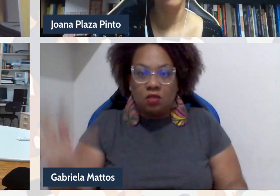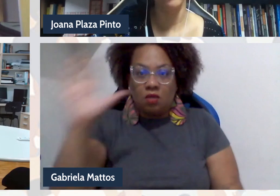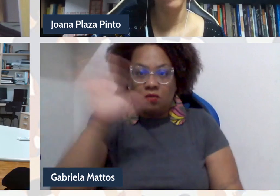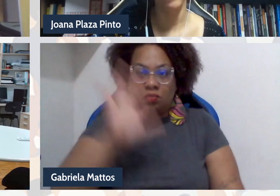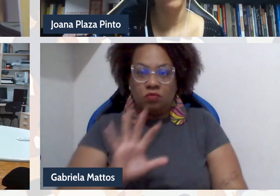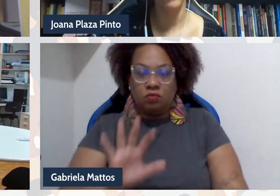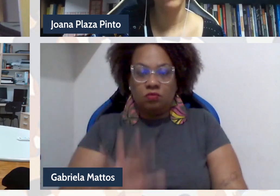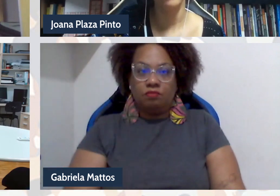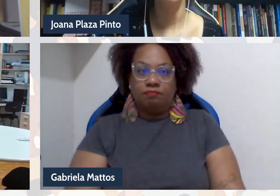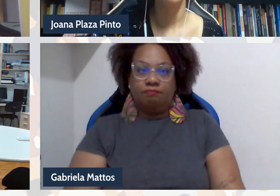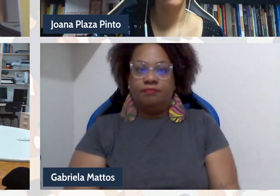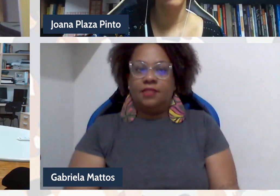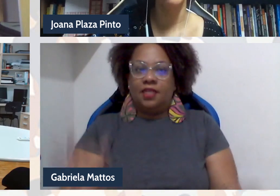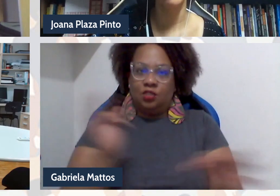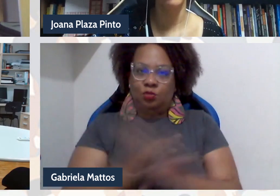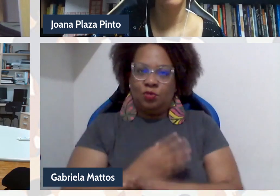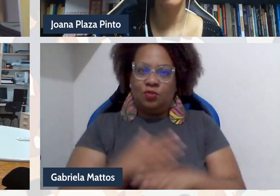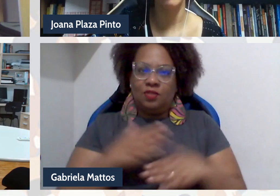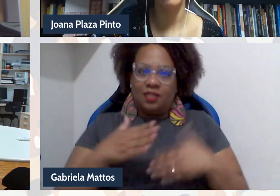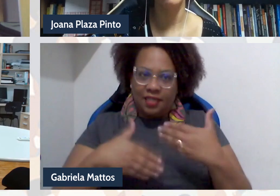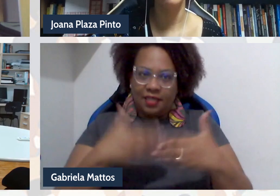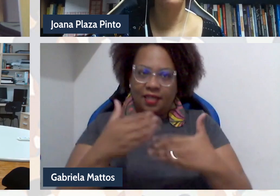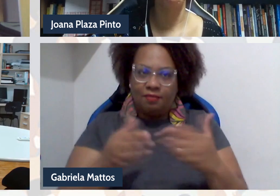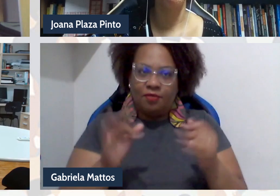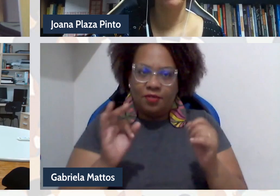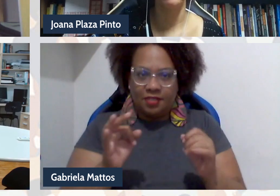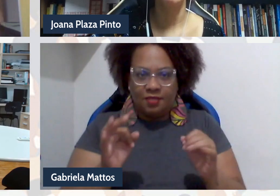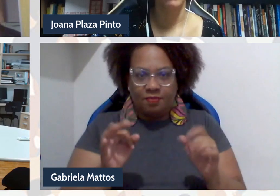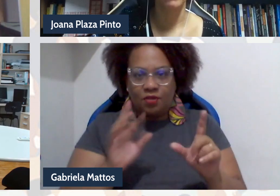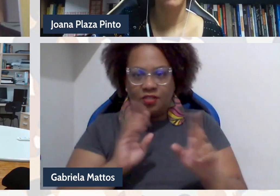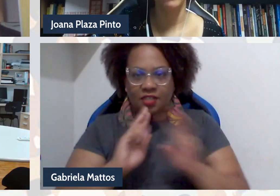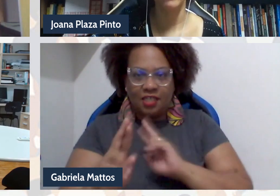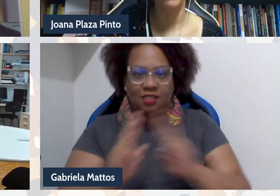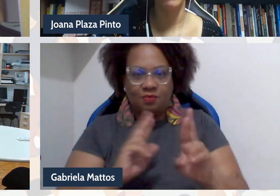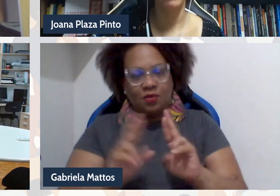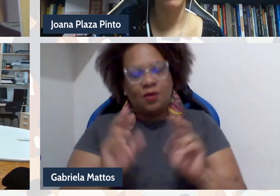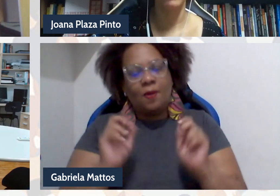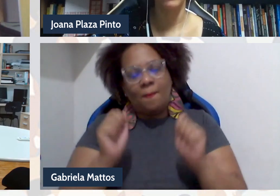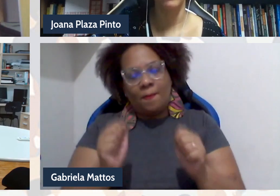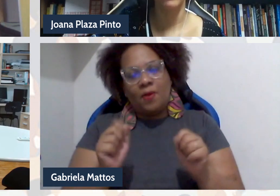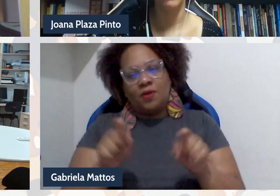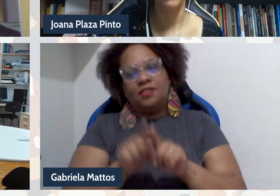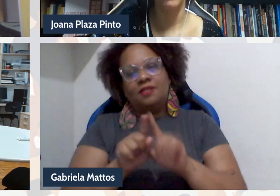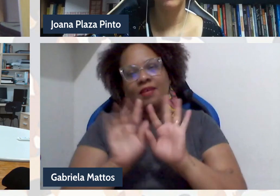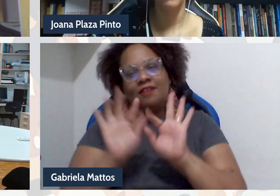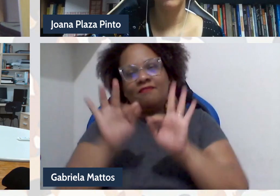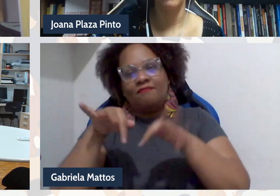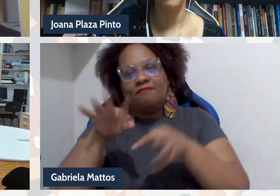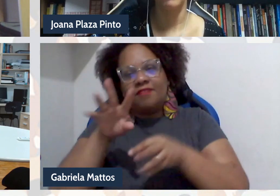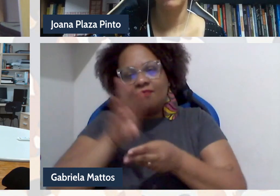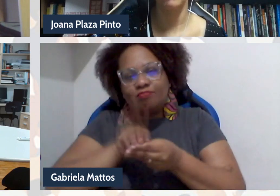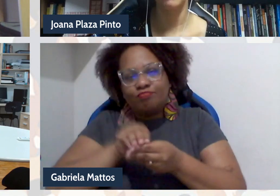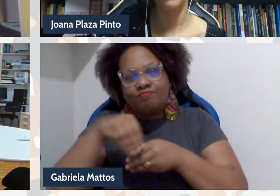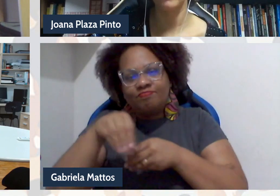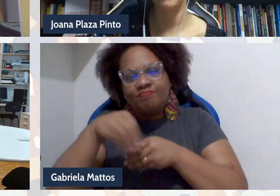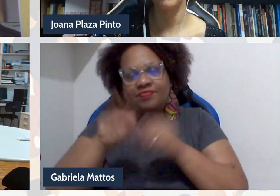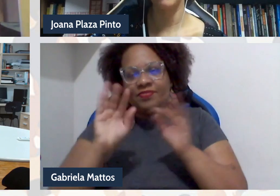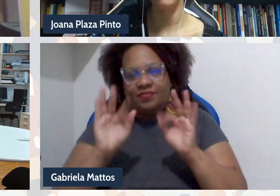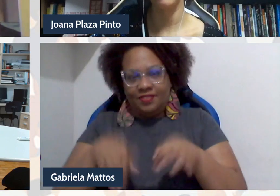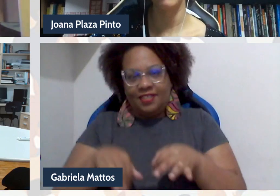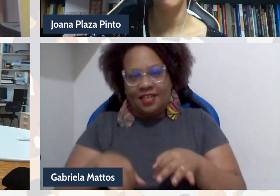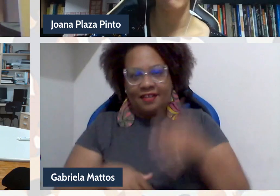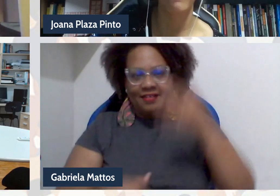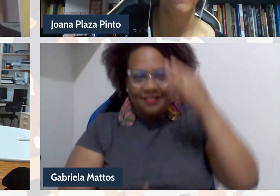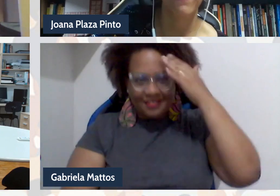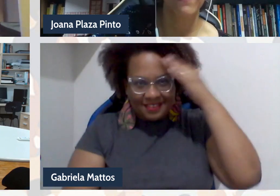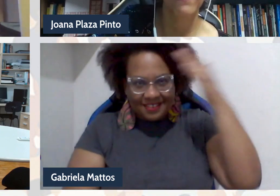Então, é isso. E daí, com isso também, vocês respondendo, vocês já podem daí fazer as suas considerações finais também. Obrigada.